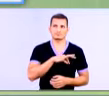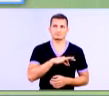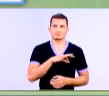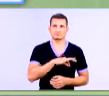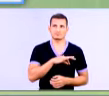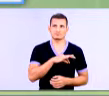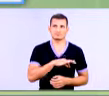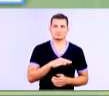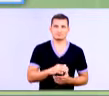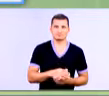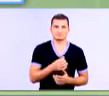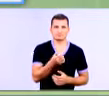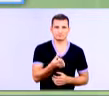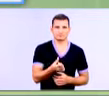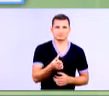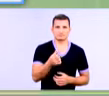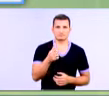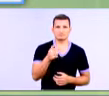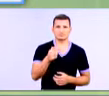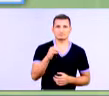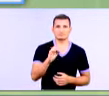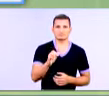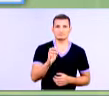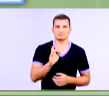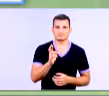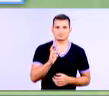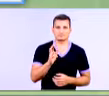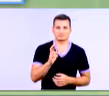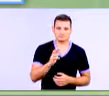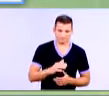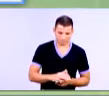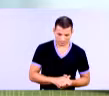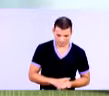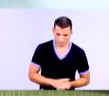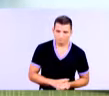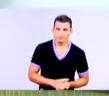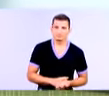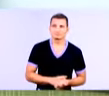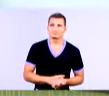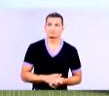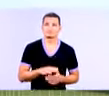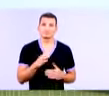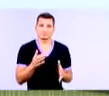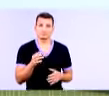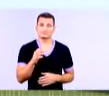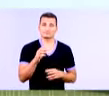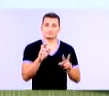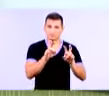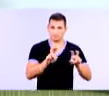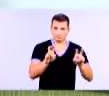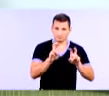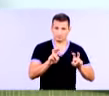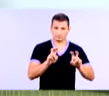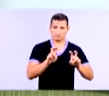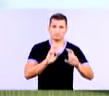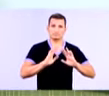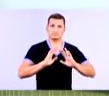desfasado o teu salário, professor, R$670, né? Então o computador pediu para